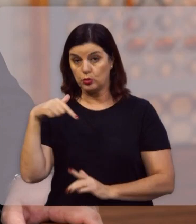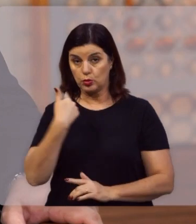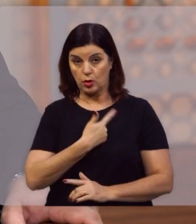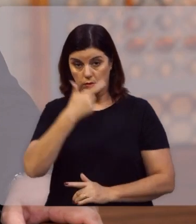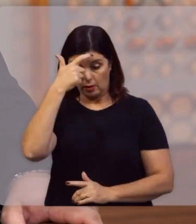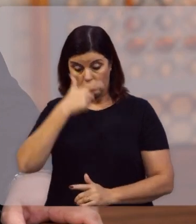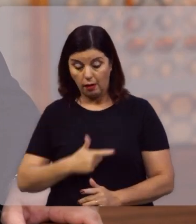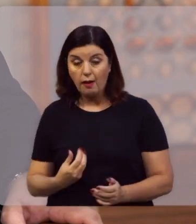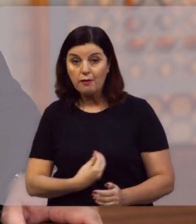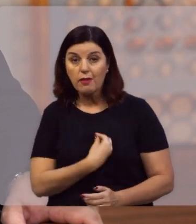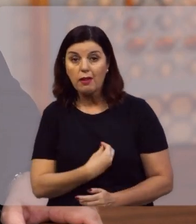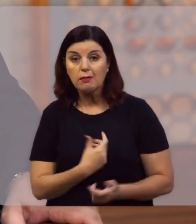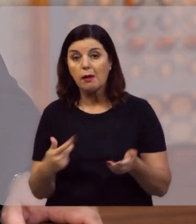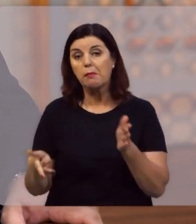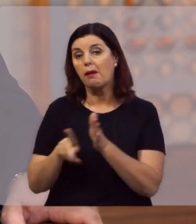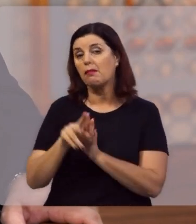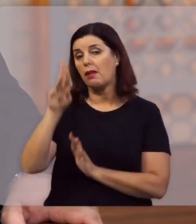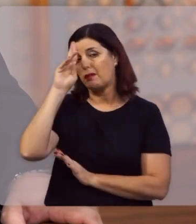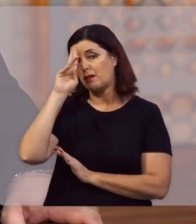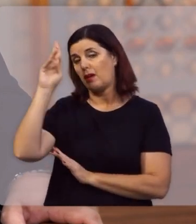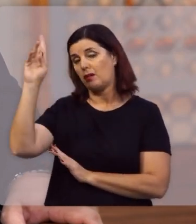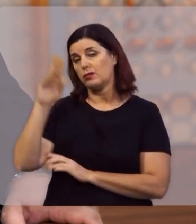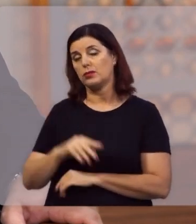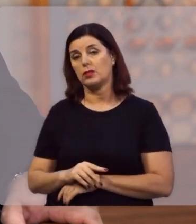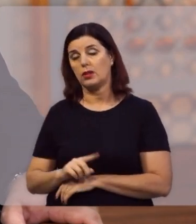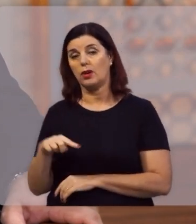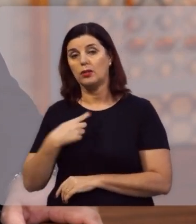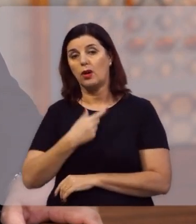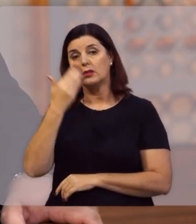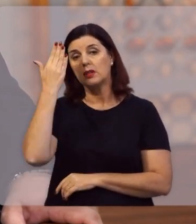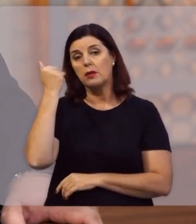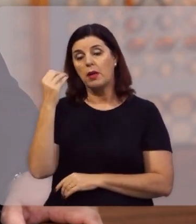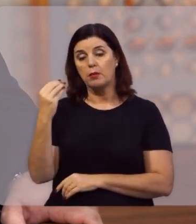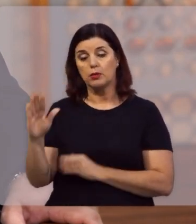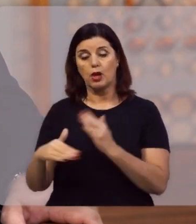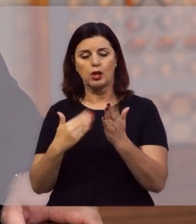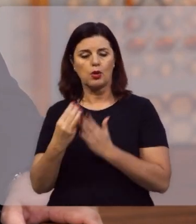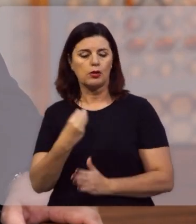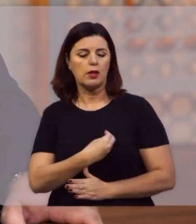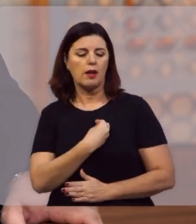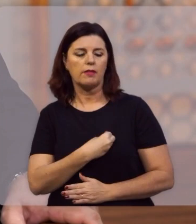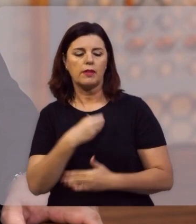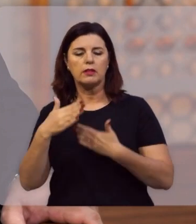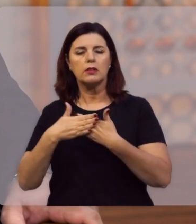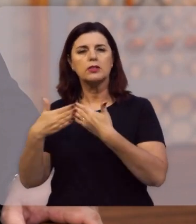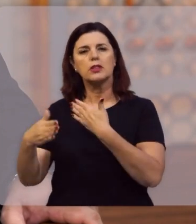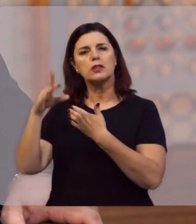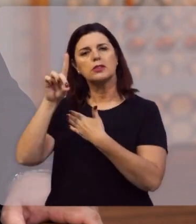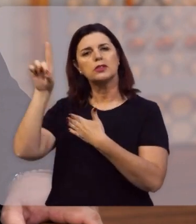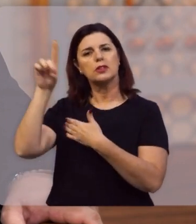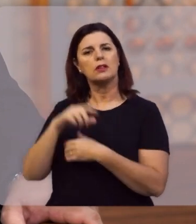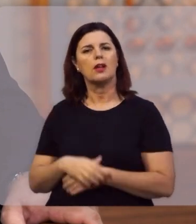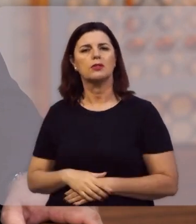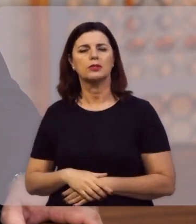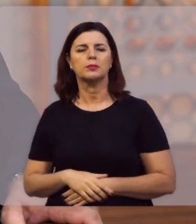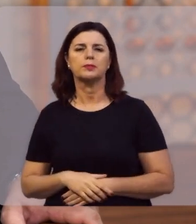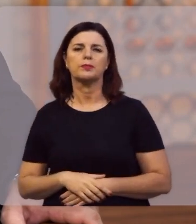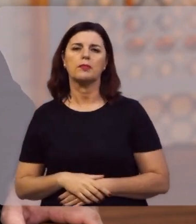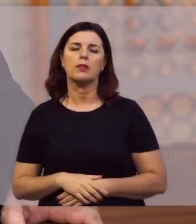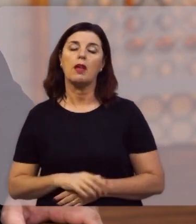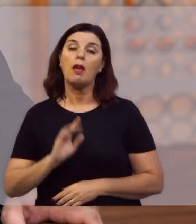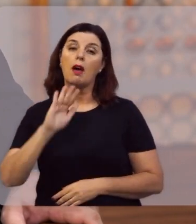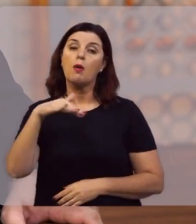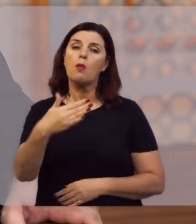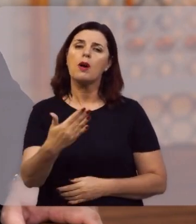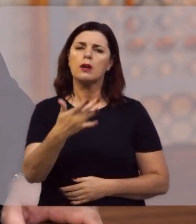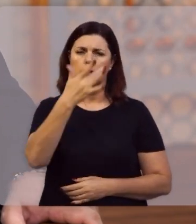ao Senhor nós como cristãos reformados sabemos que toda vida deve ser vivida diante da face de Deus então quando